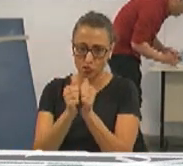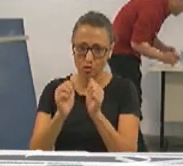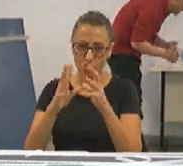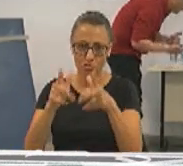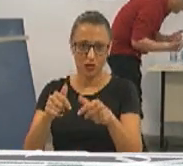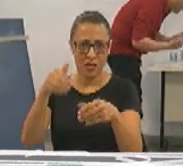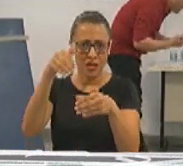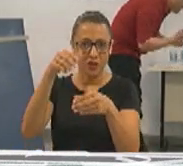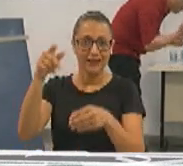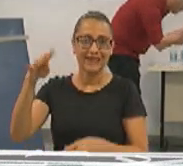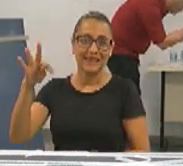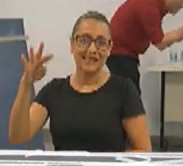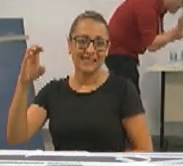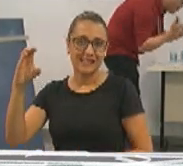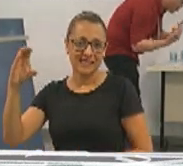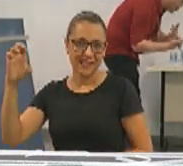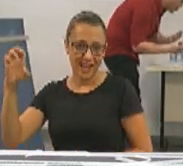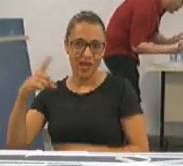eleito ao DCE.